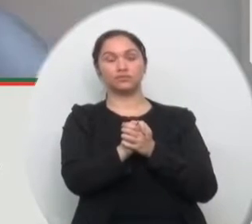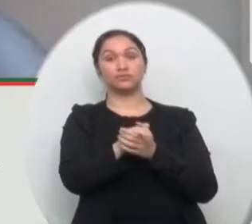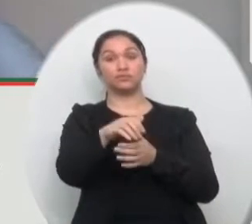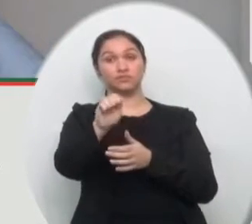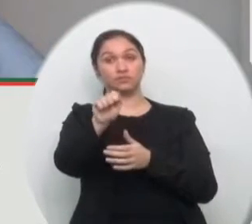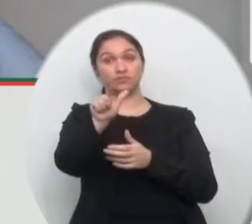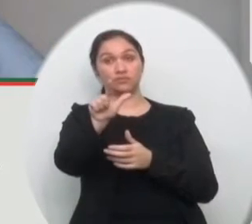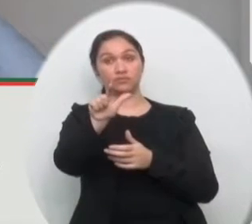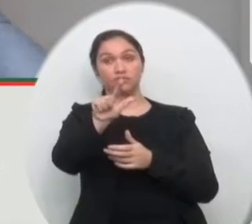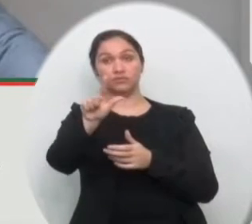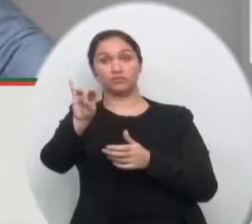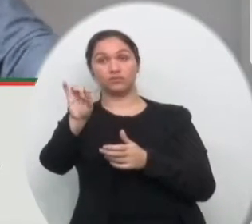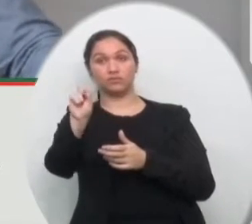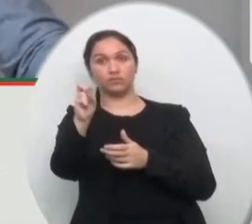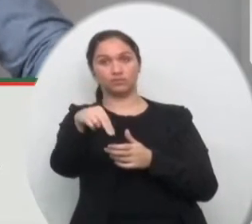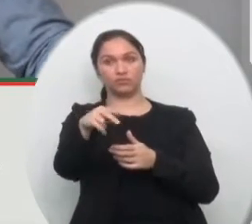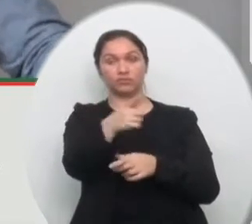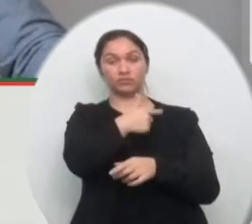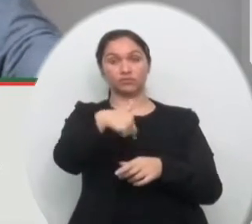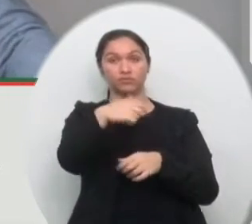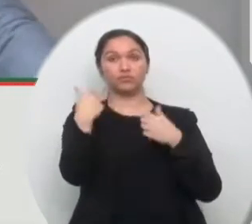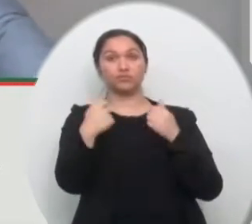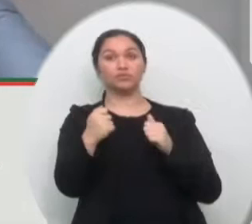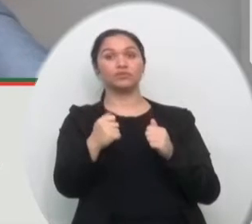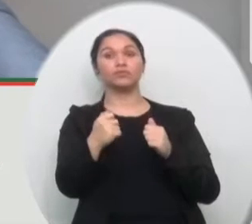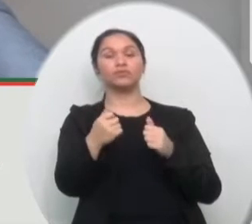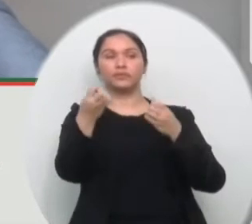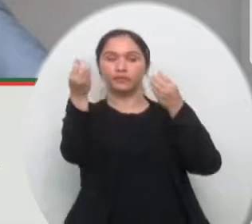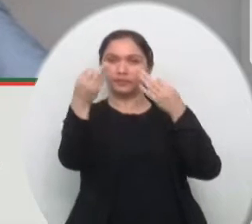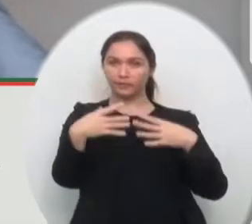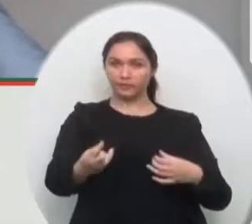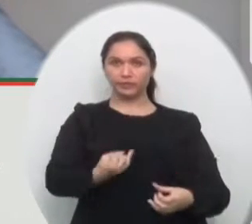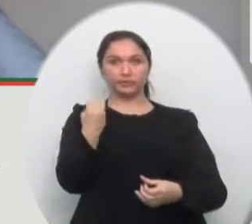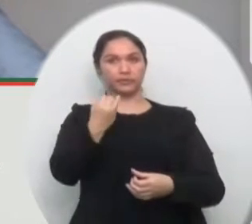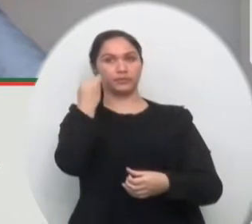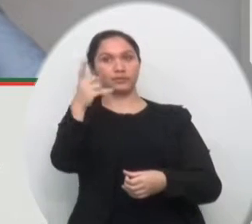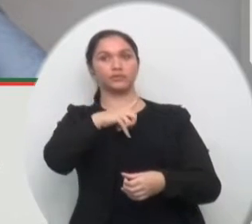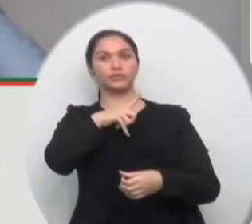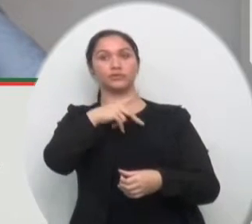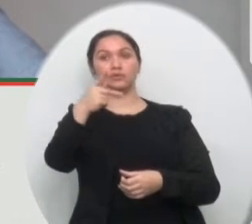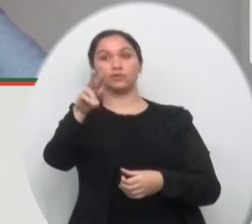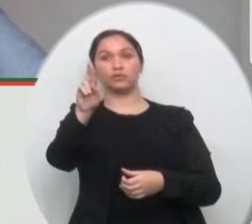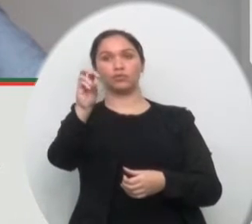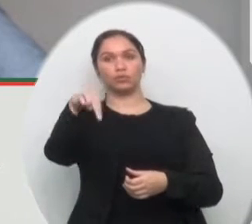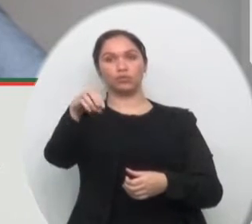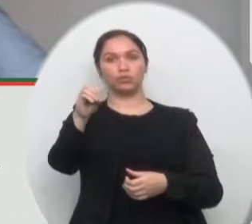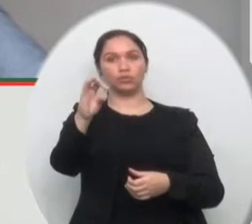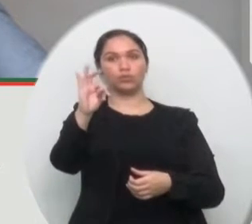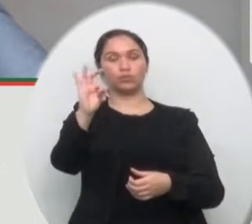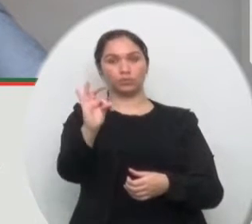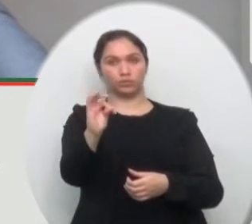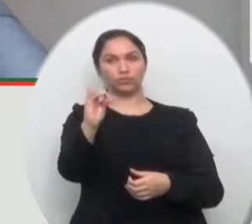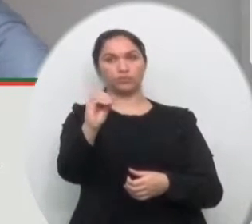e cumprimentar e dizer a importância que é a presença do pronto atendimento naquele local. Claro que deixar